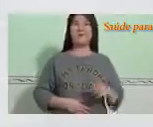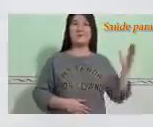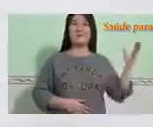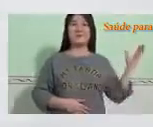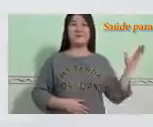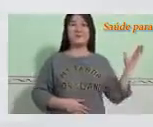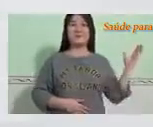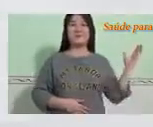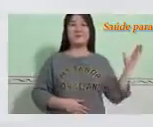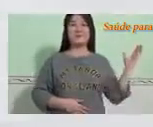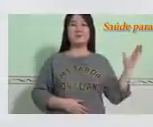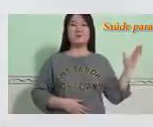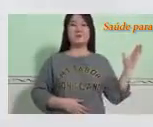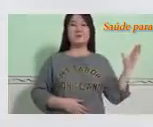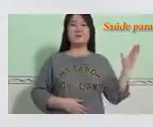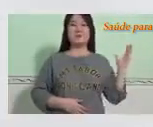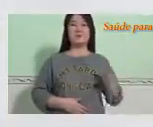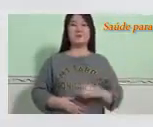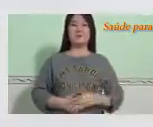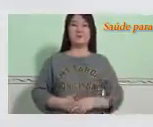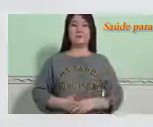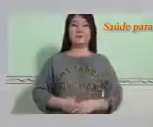6.PRATICARXLRC acento agudo